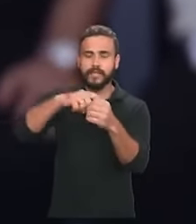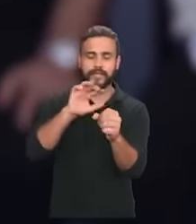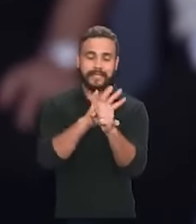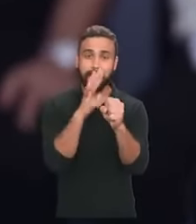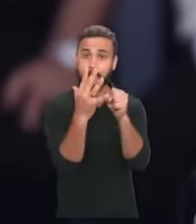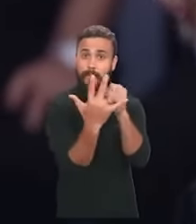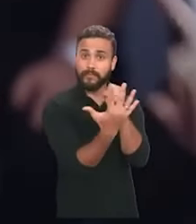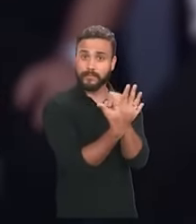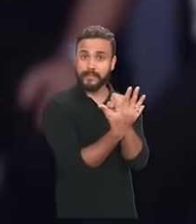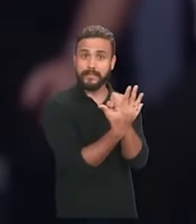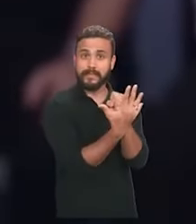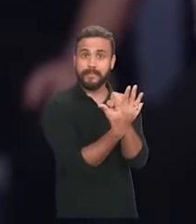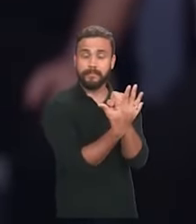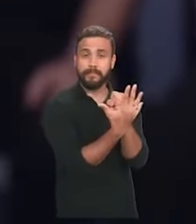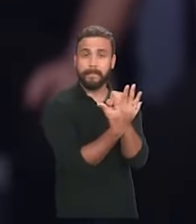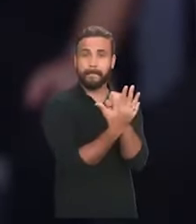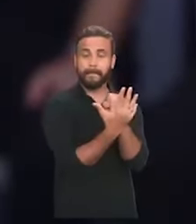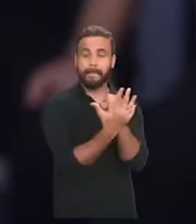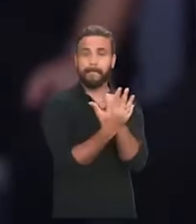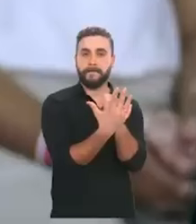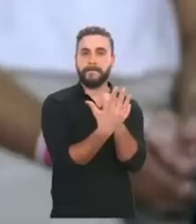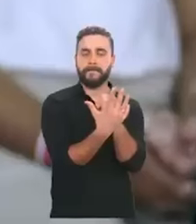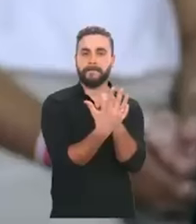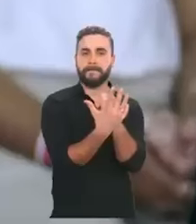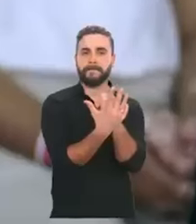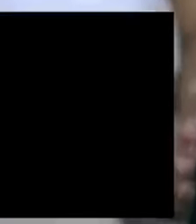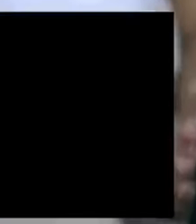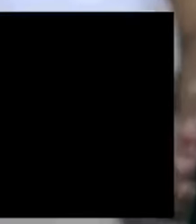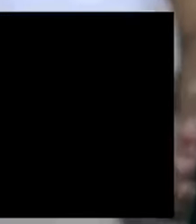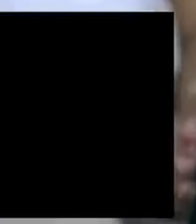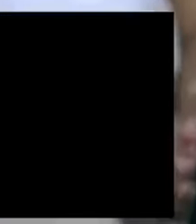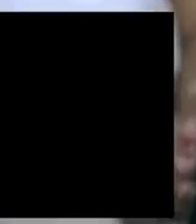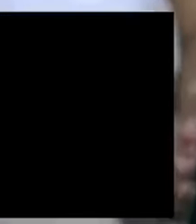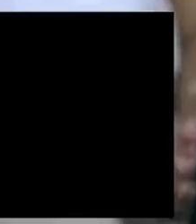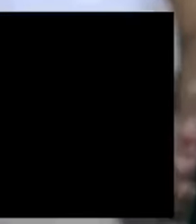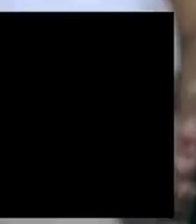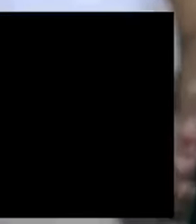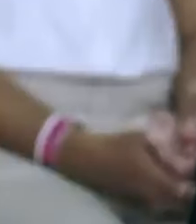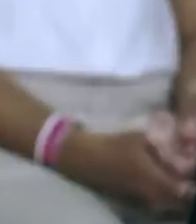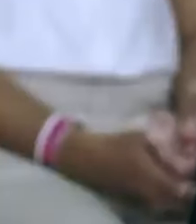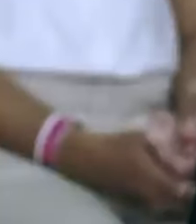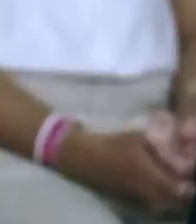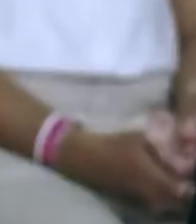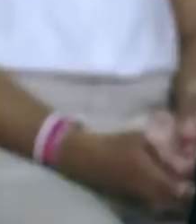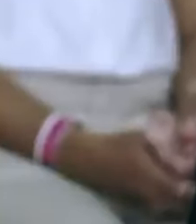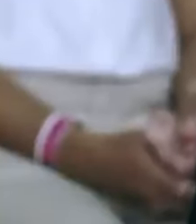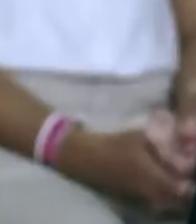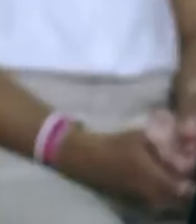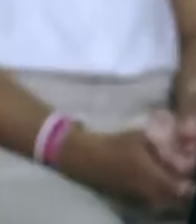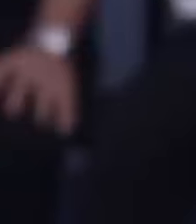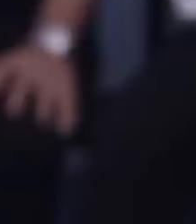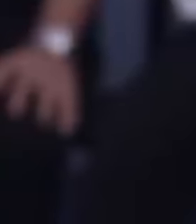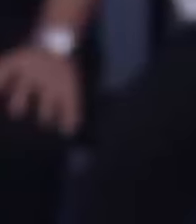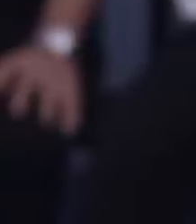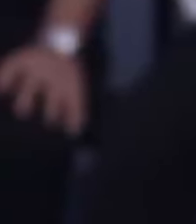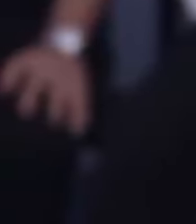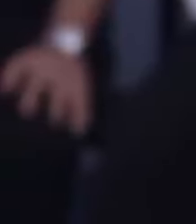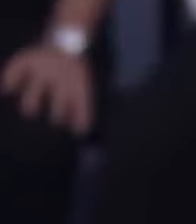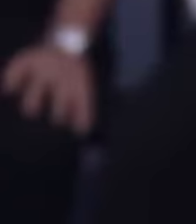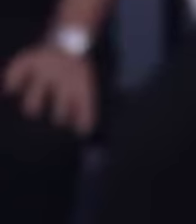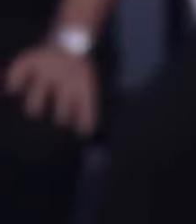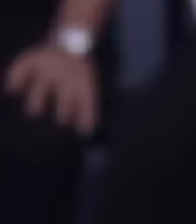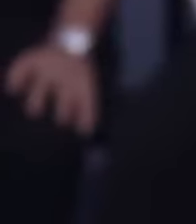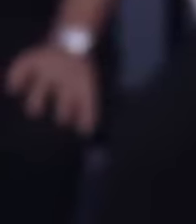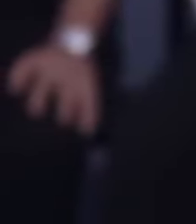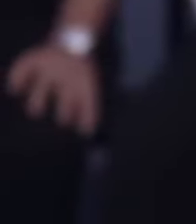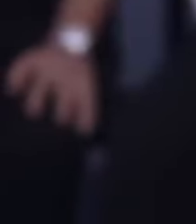mil para 1 milhão naquele primeiro ano. E, pasmem, do meu público, eu diria que 50% é